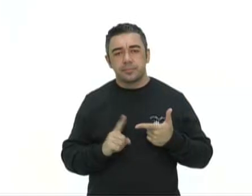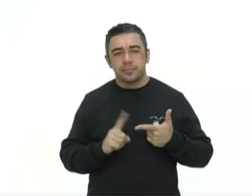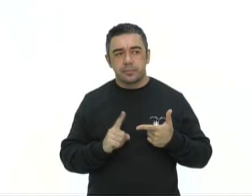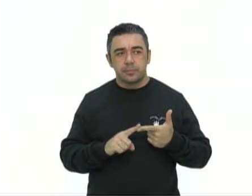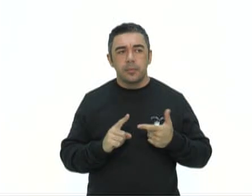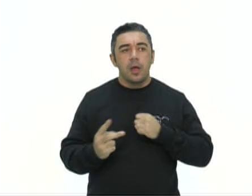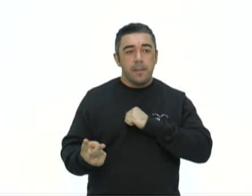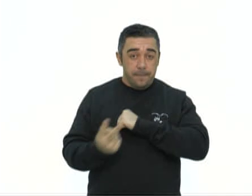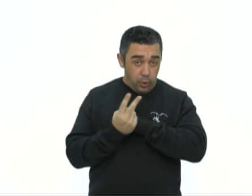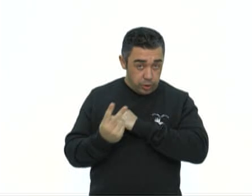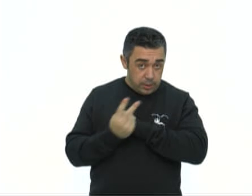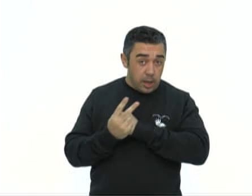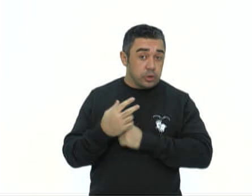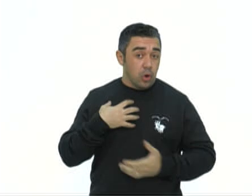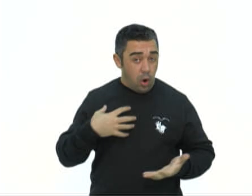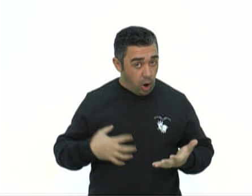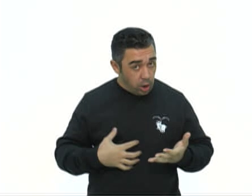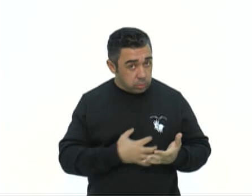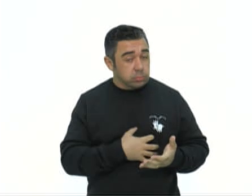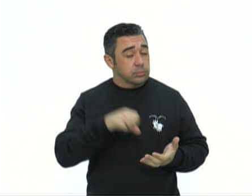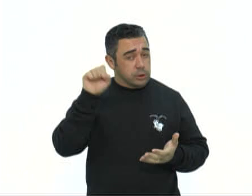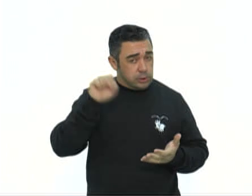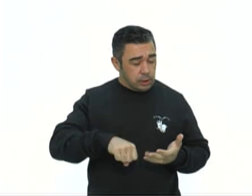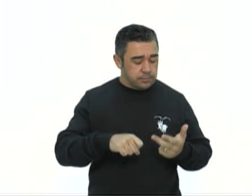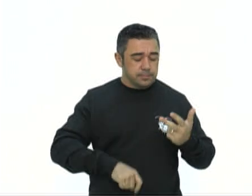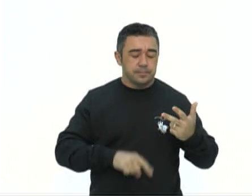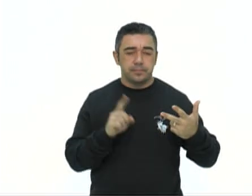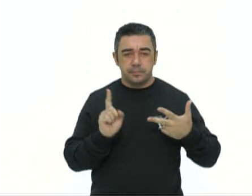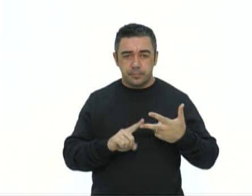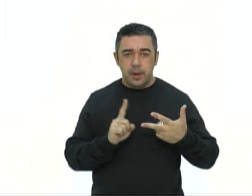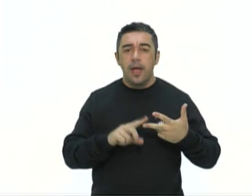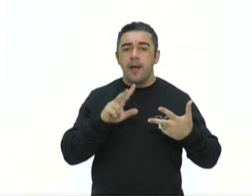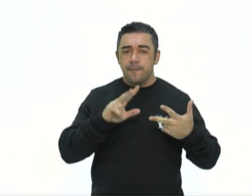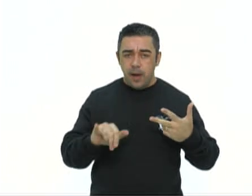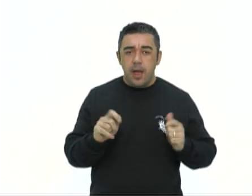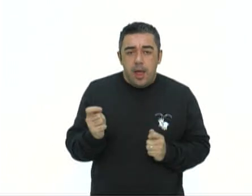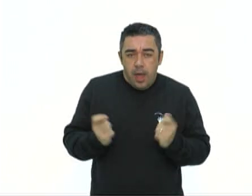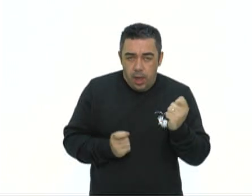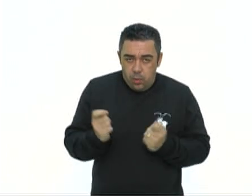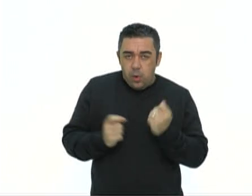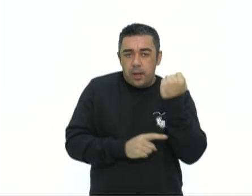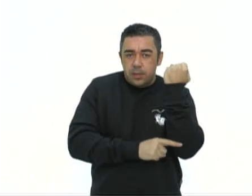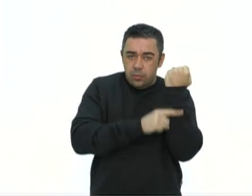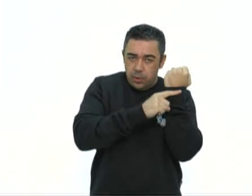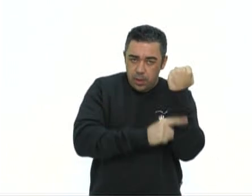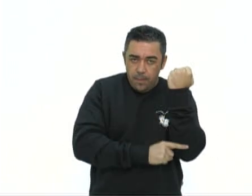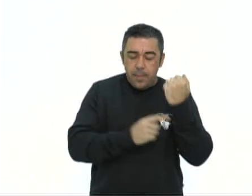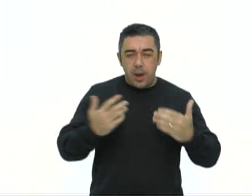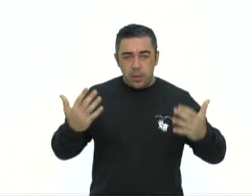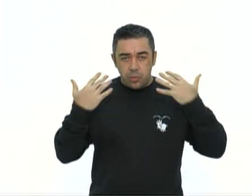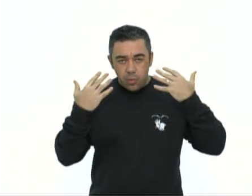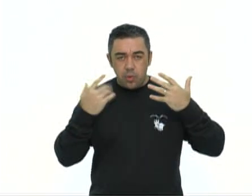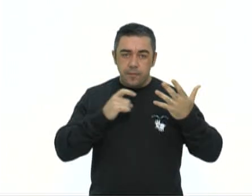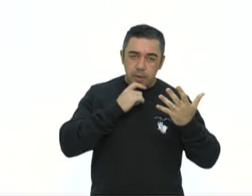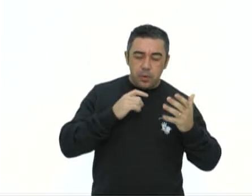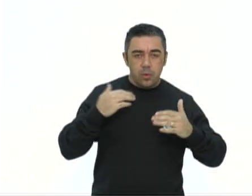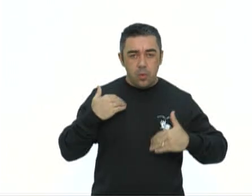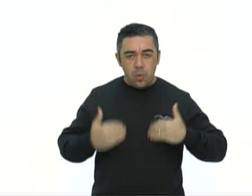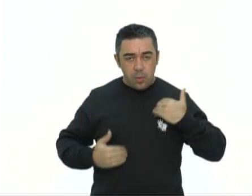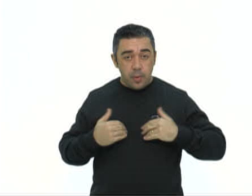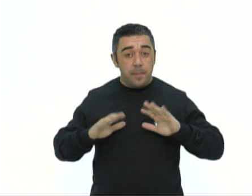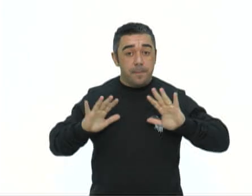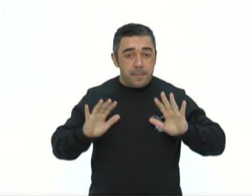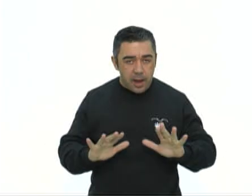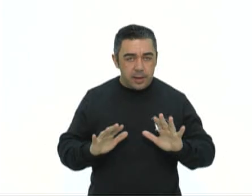vai proteger contra choques mecânicos, certeza. Ele vai fazer a regulação térmica, né? Questão ali, temperatura corporal,